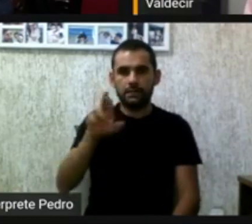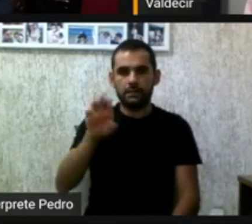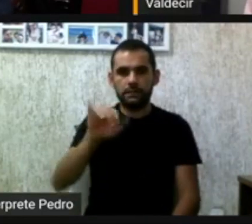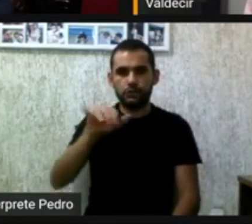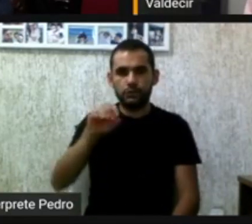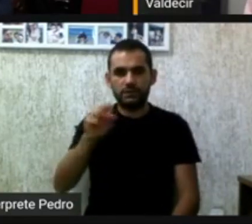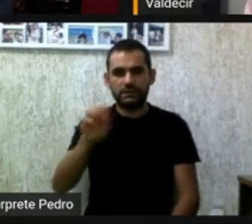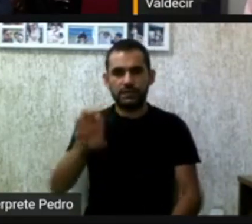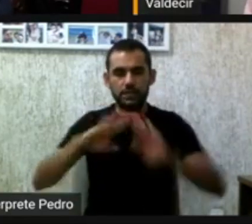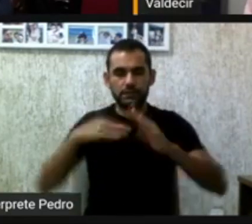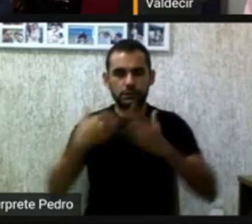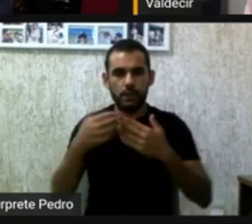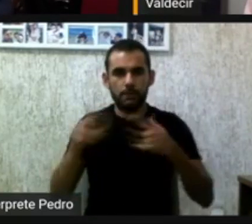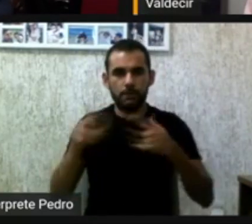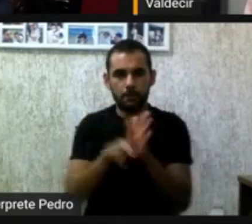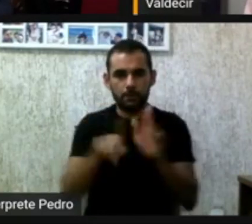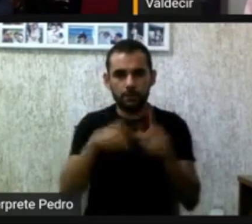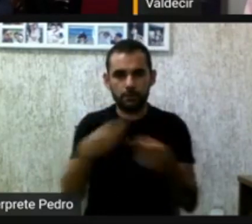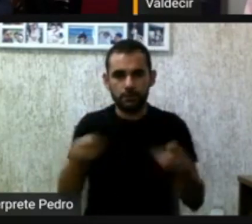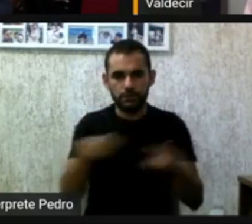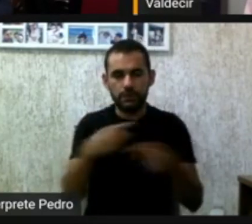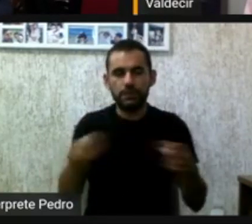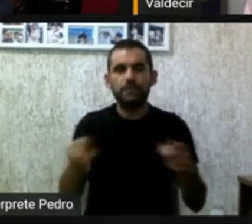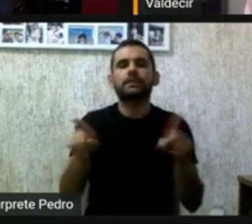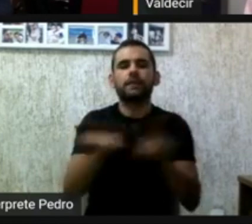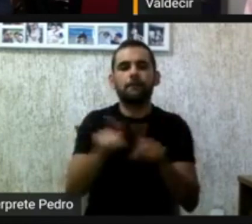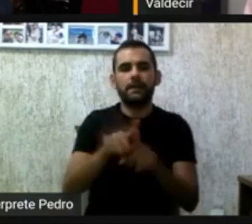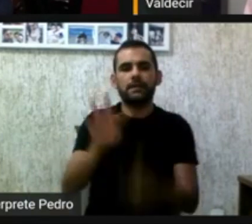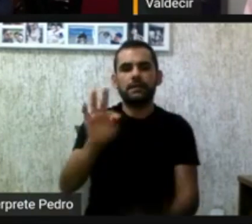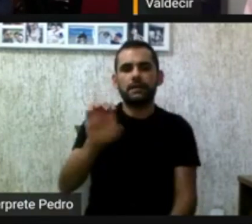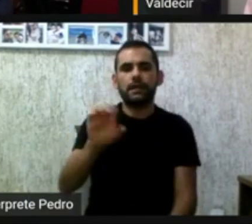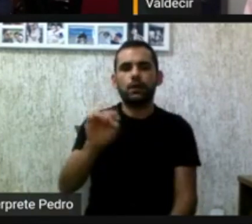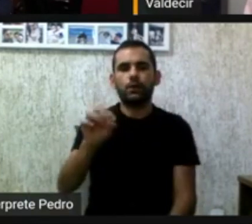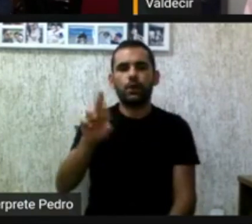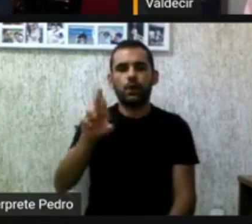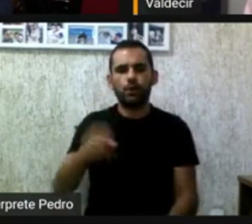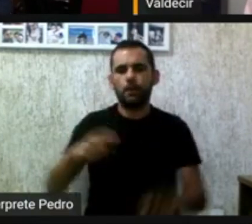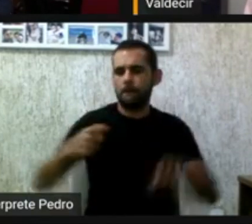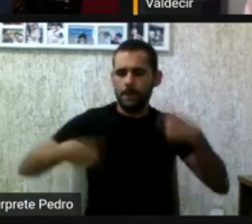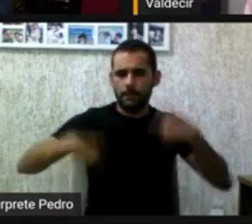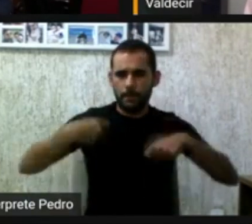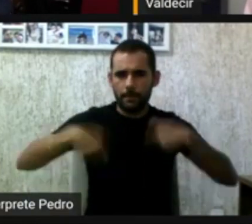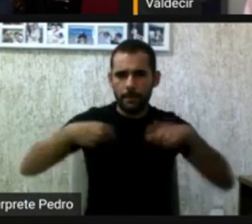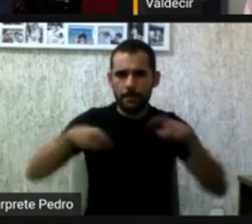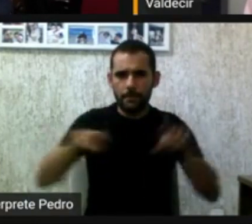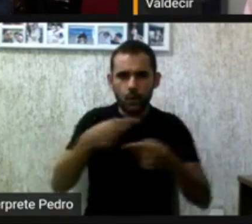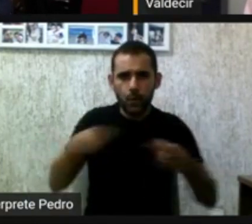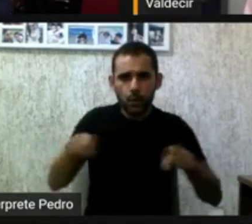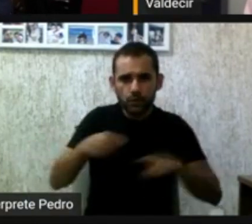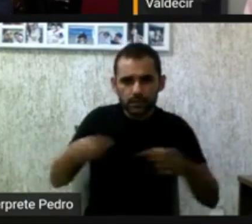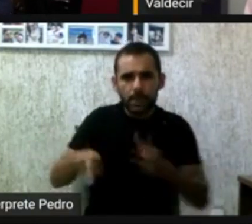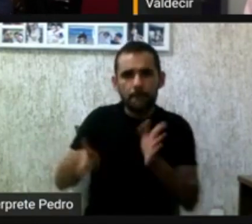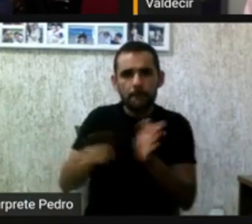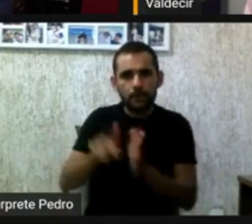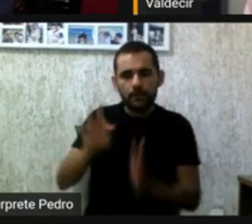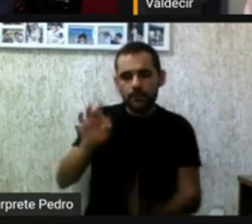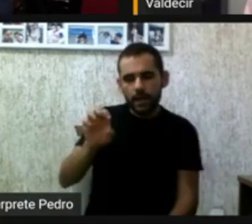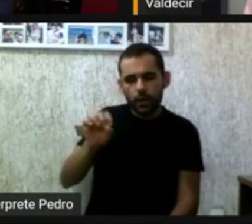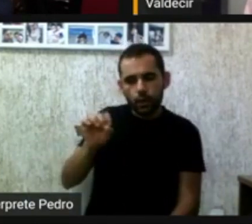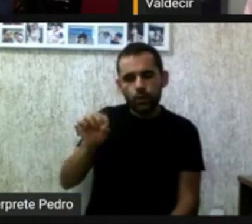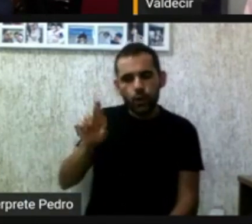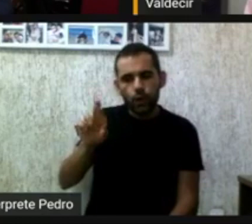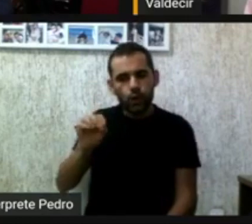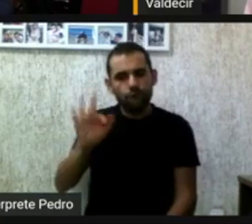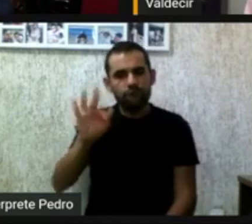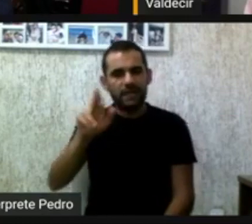de música Teodoro de Faria, sendo presidente da centenária banda de música Teodoro de Faria em